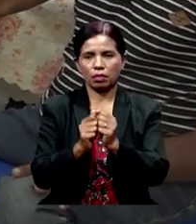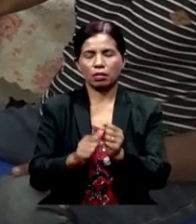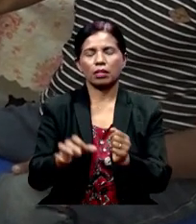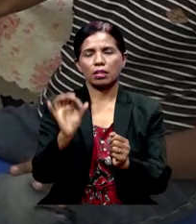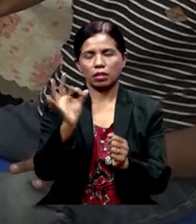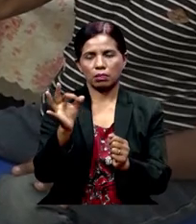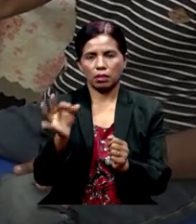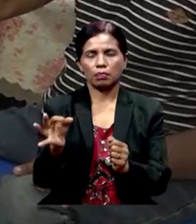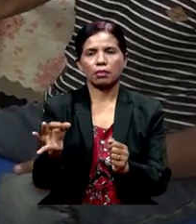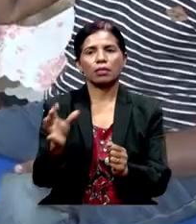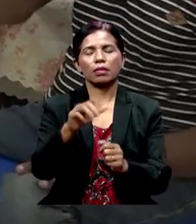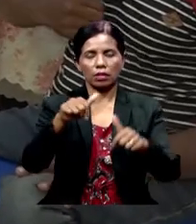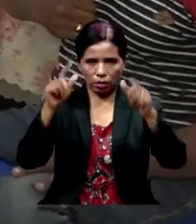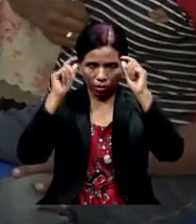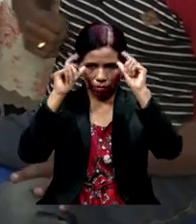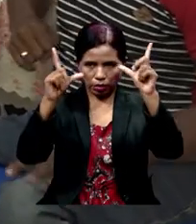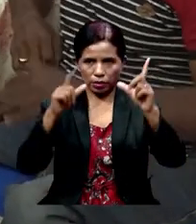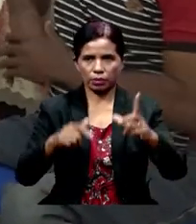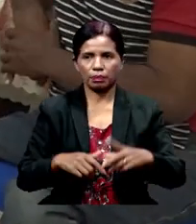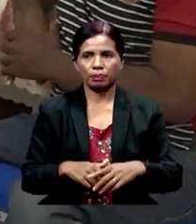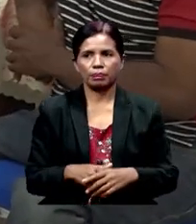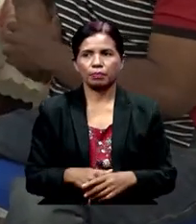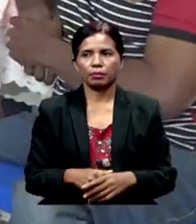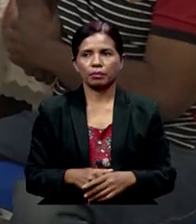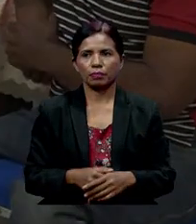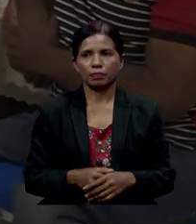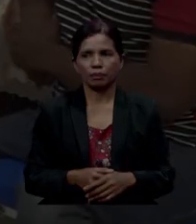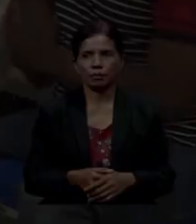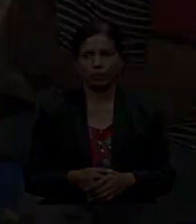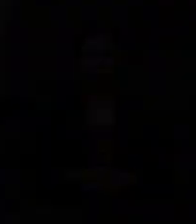senul recém e a território nacional. João Carlos Marito da Costa, Ziemen.